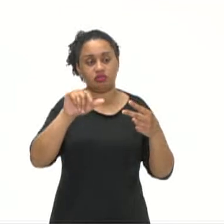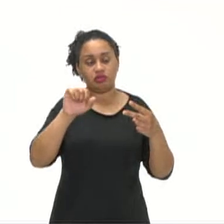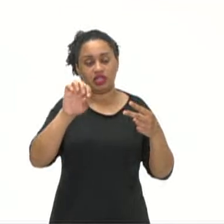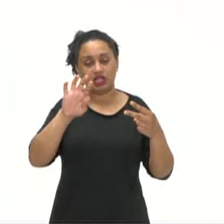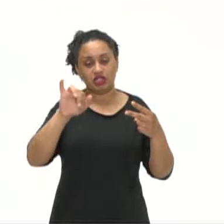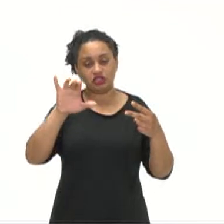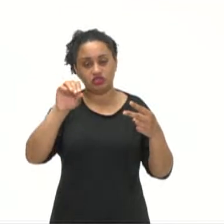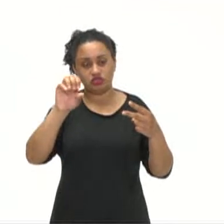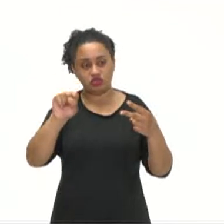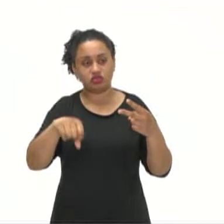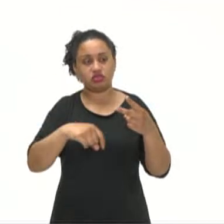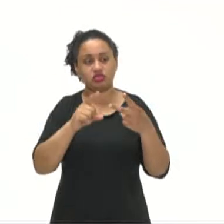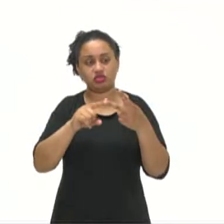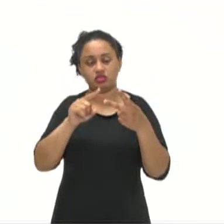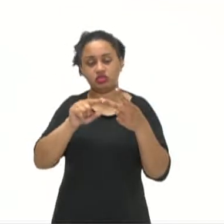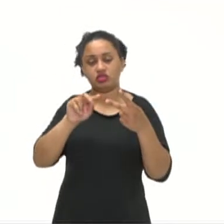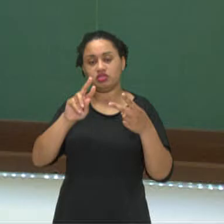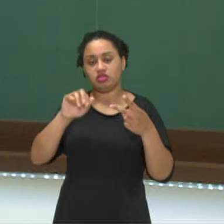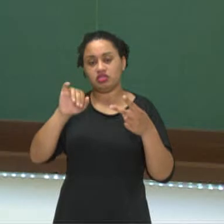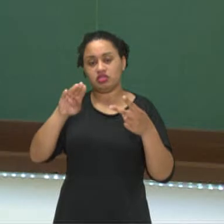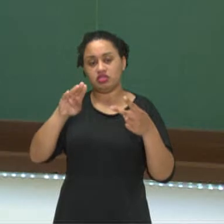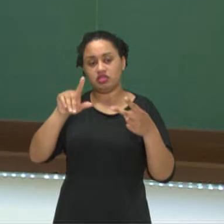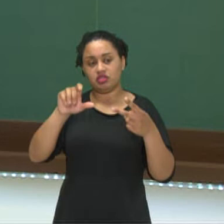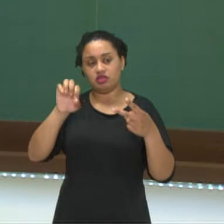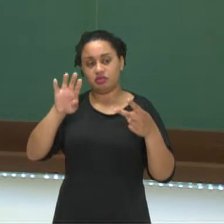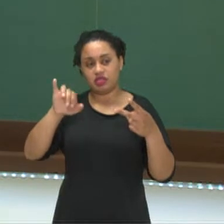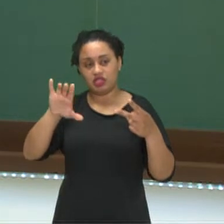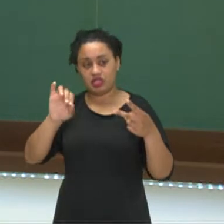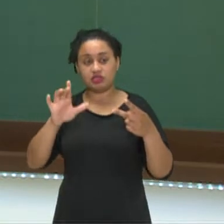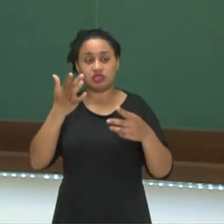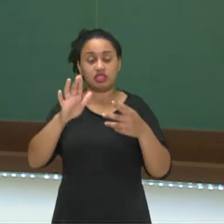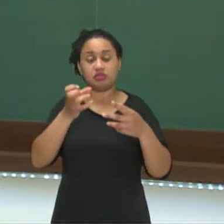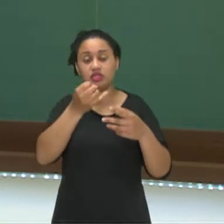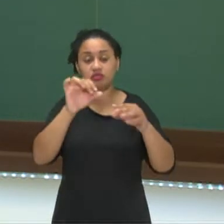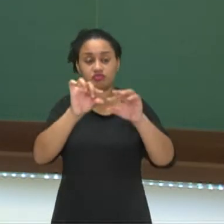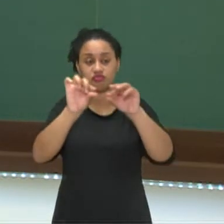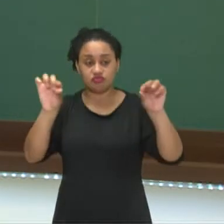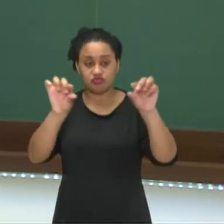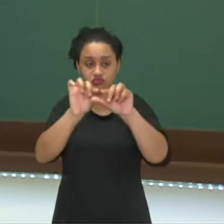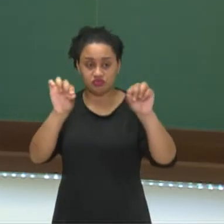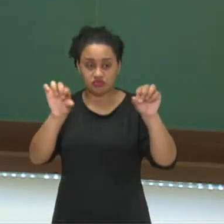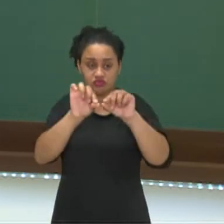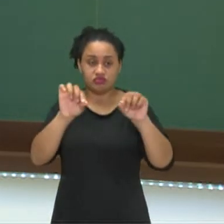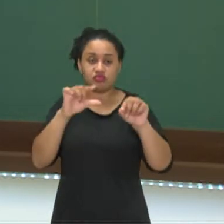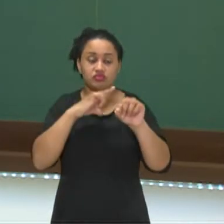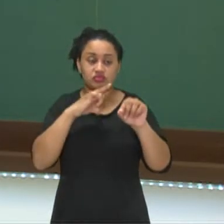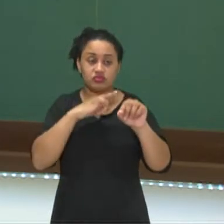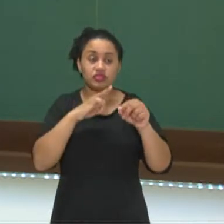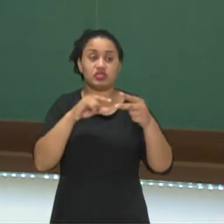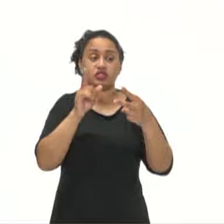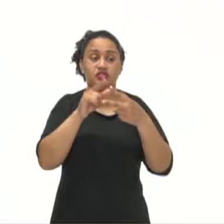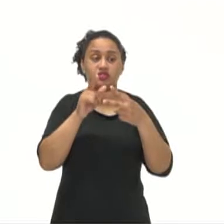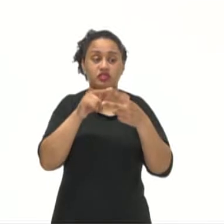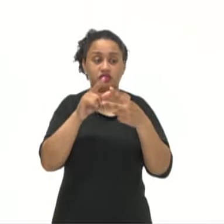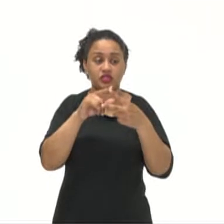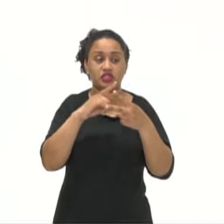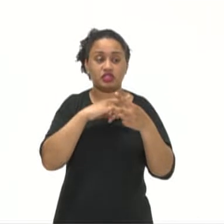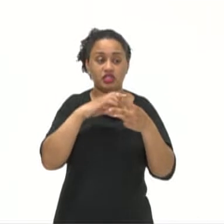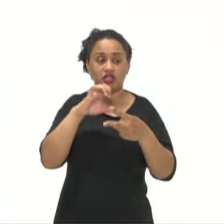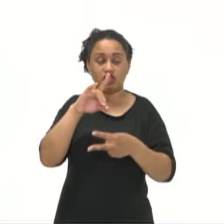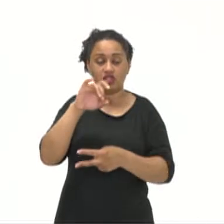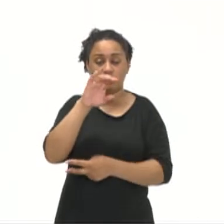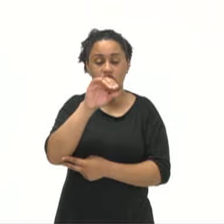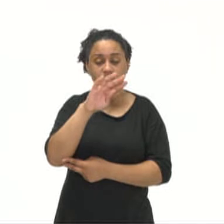estar relacionado com o número de folhetos que eles possuem. Então, os animais diblásticos, nós temos a endoderme e